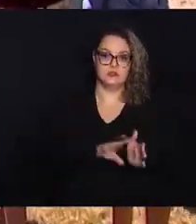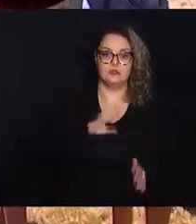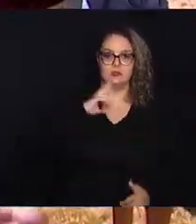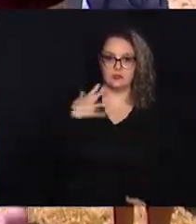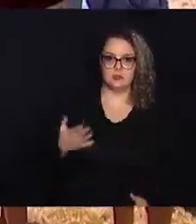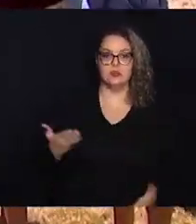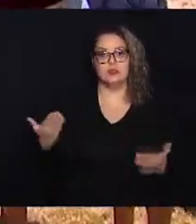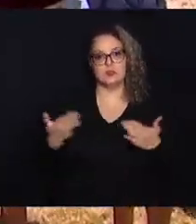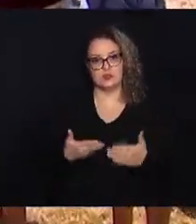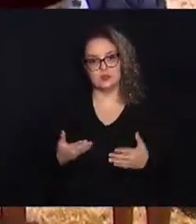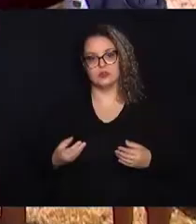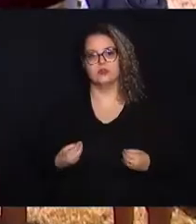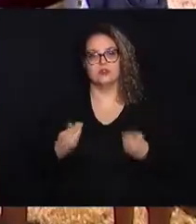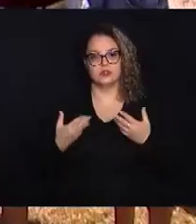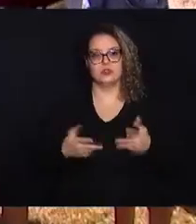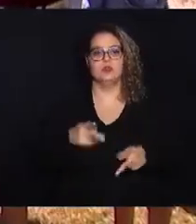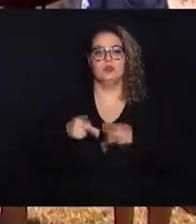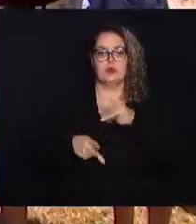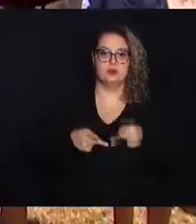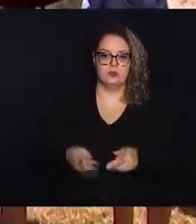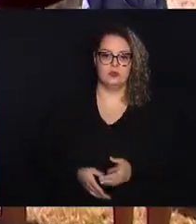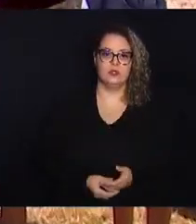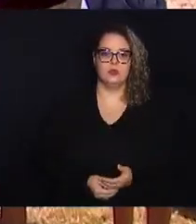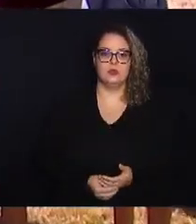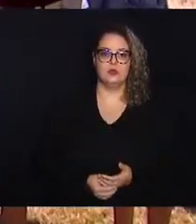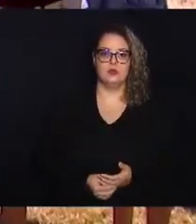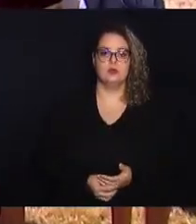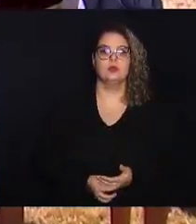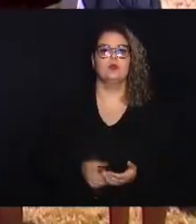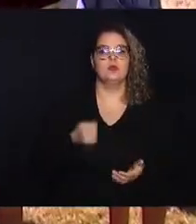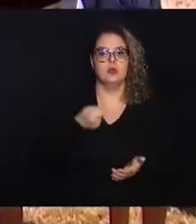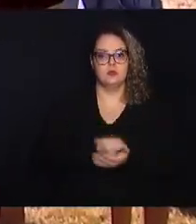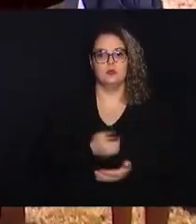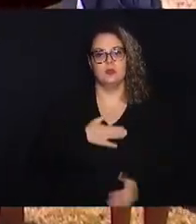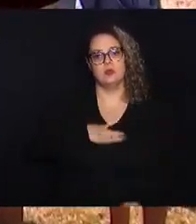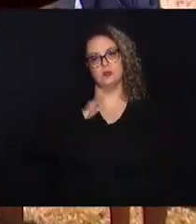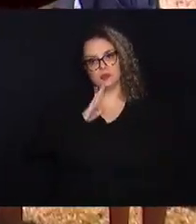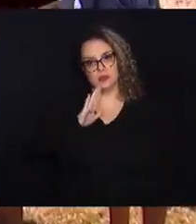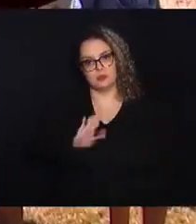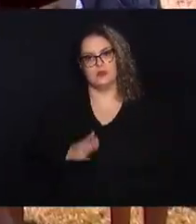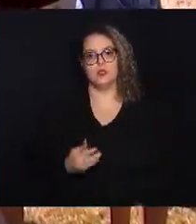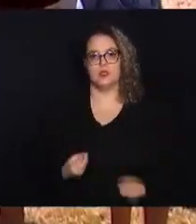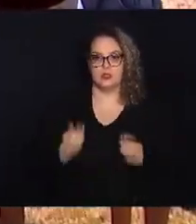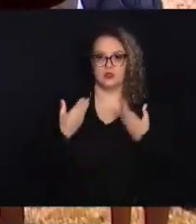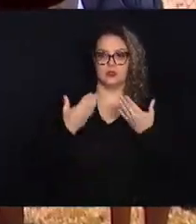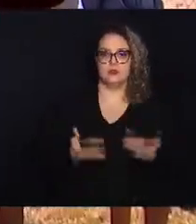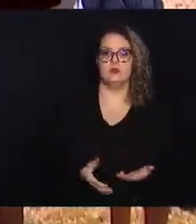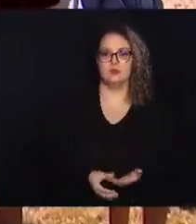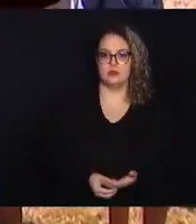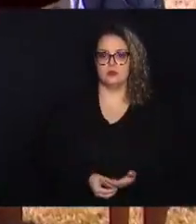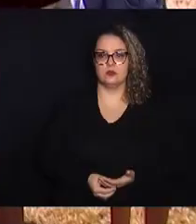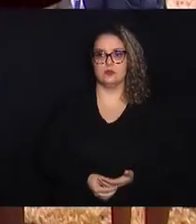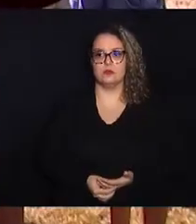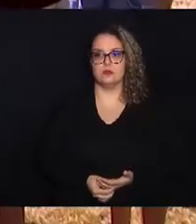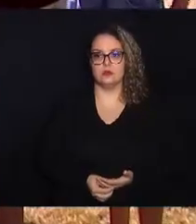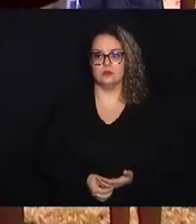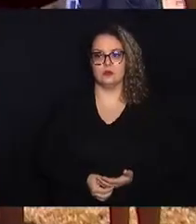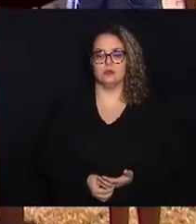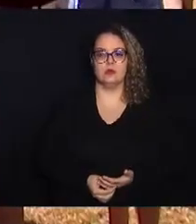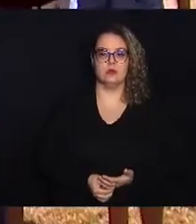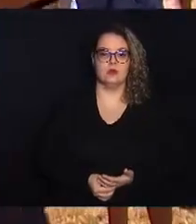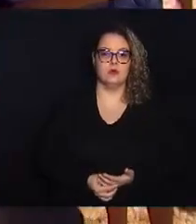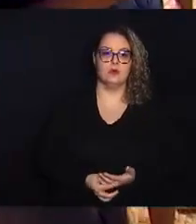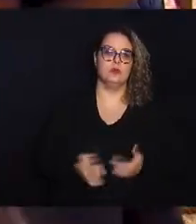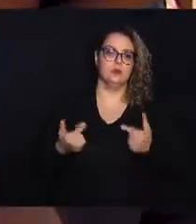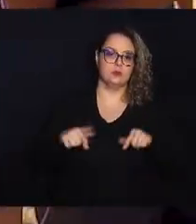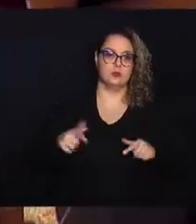hoje nós estamos entregando para a população, eu cumpri a minha promessa, então está entregue aqui um espaço que, além da qualidade de